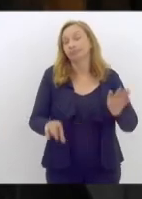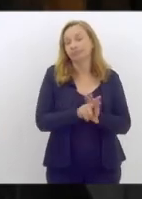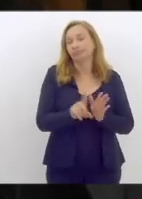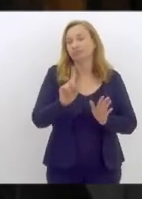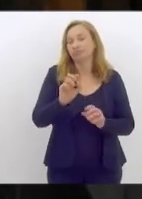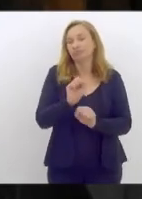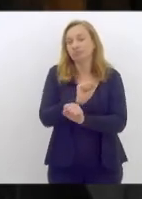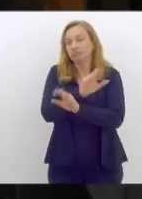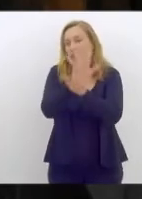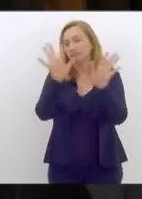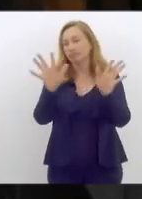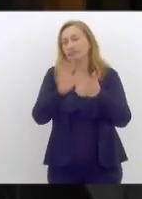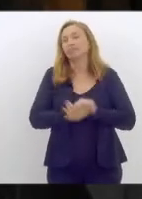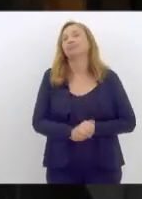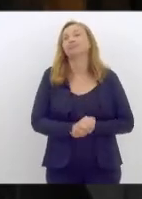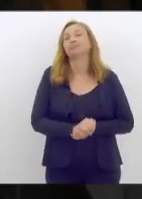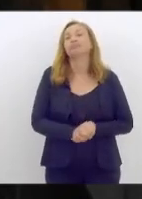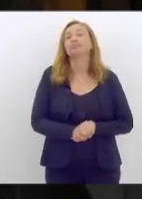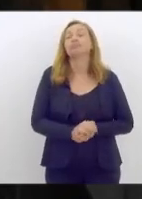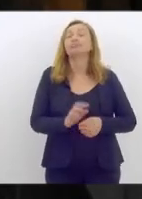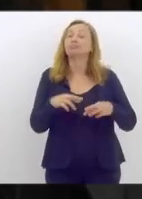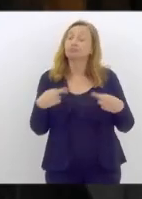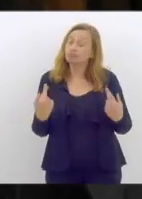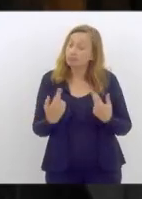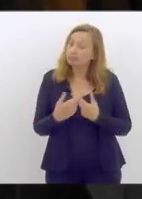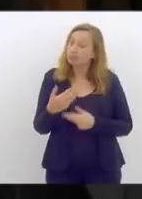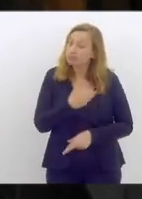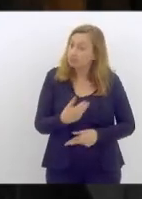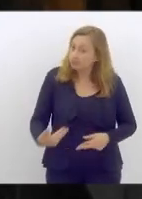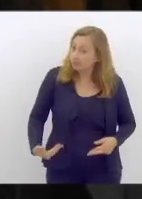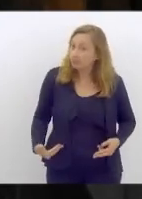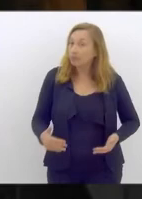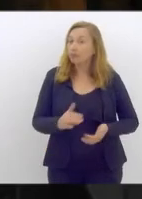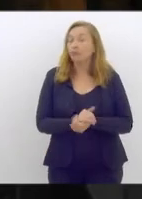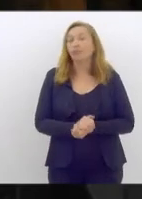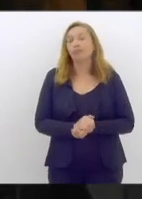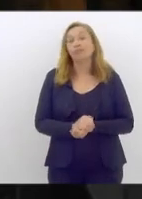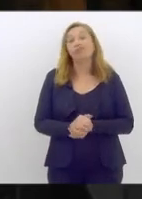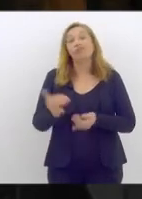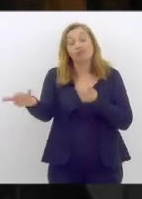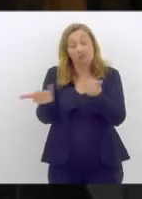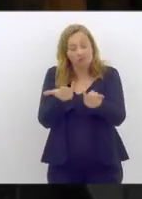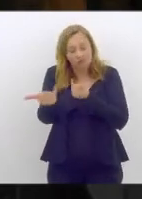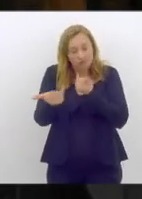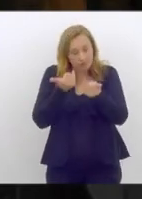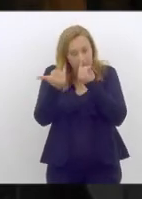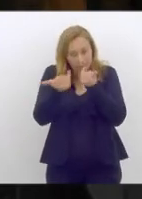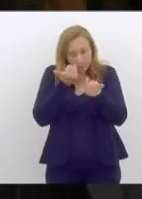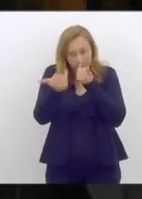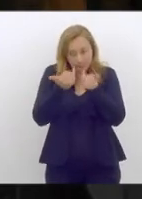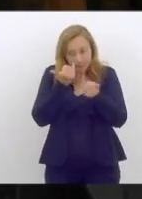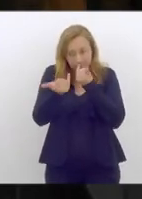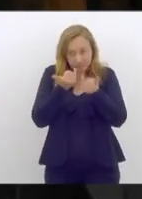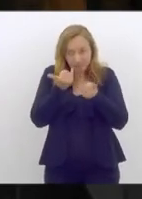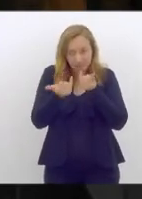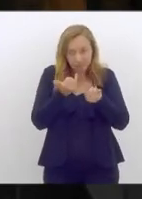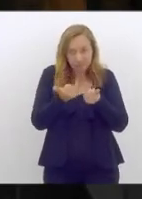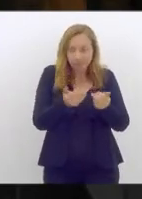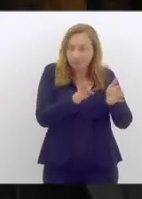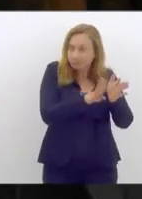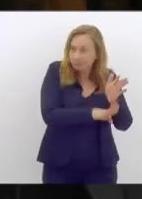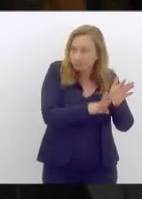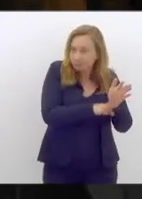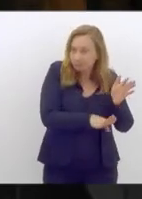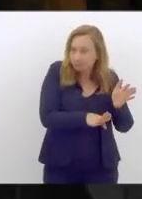né E nesta audiência pública nos foi informado que na previsão de gasto